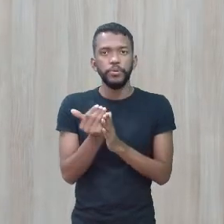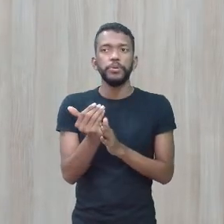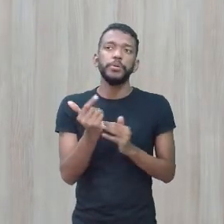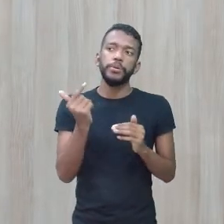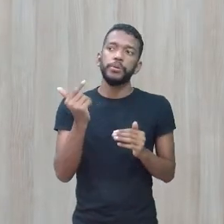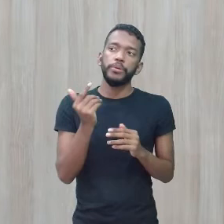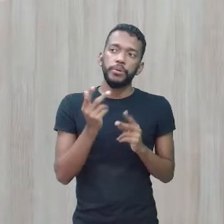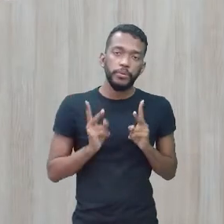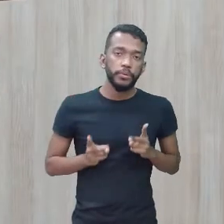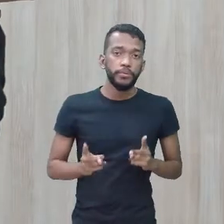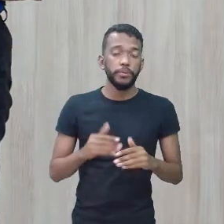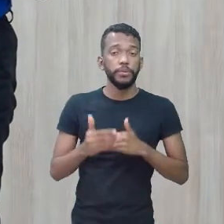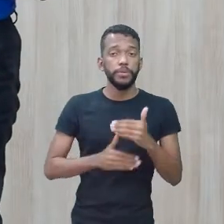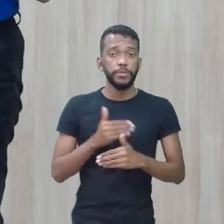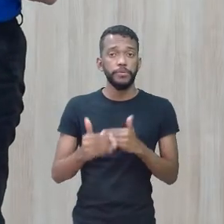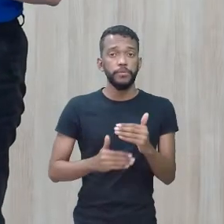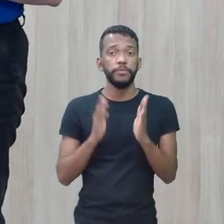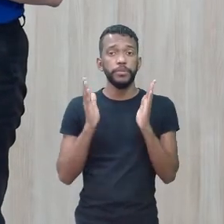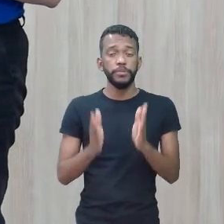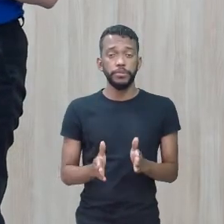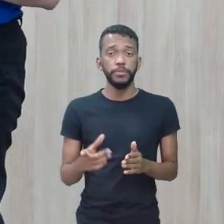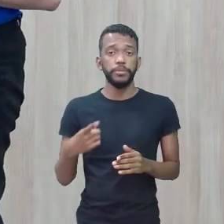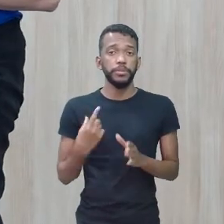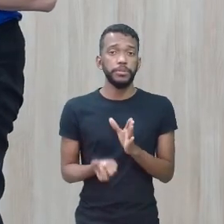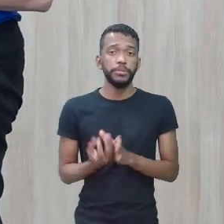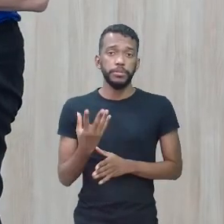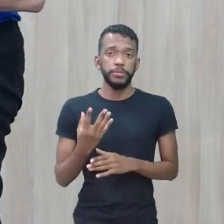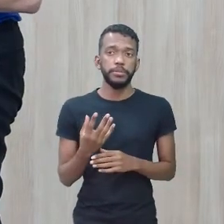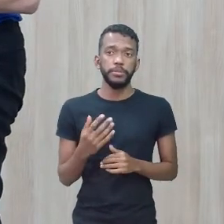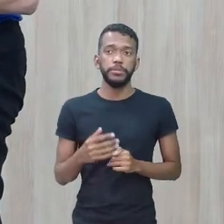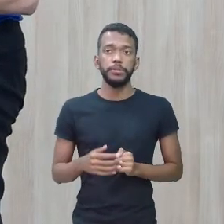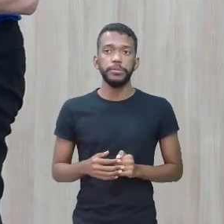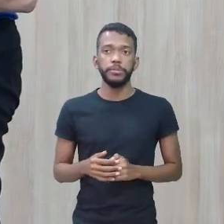a desenvolver e crescer o feto.